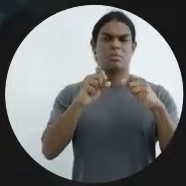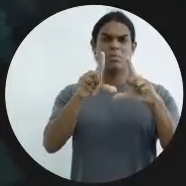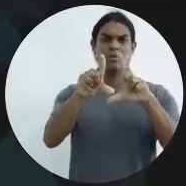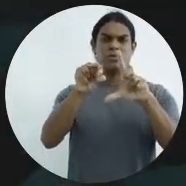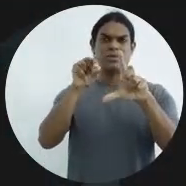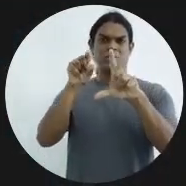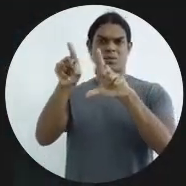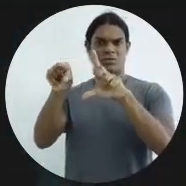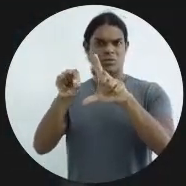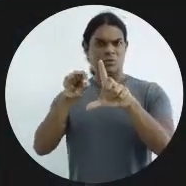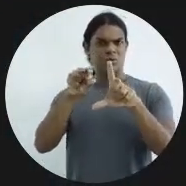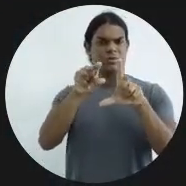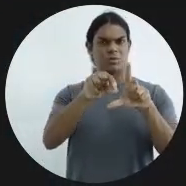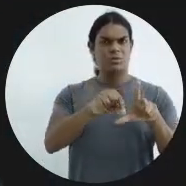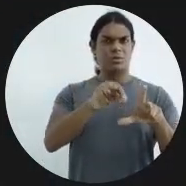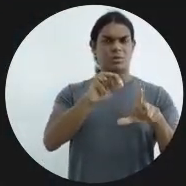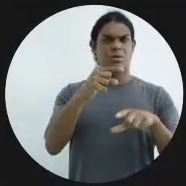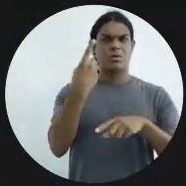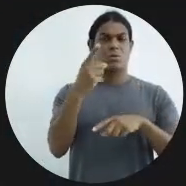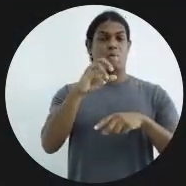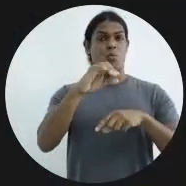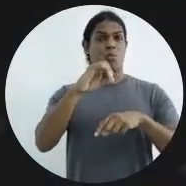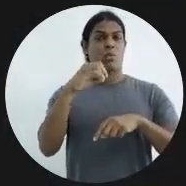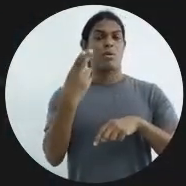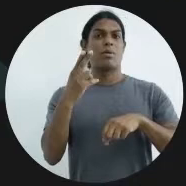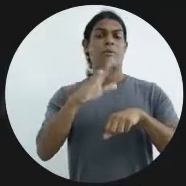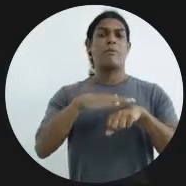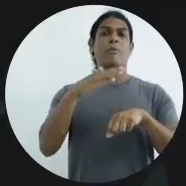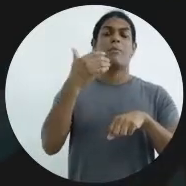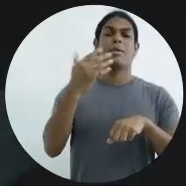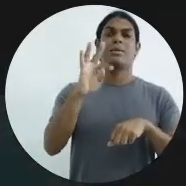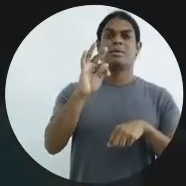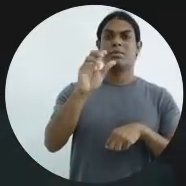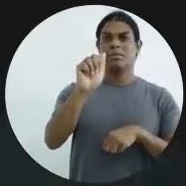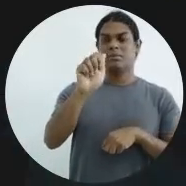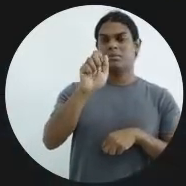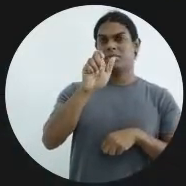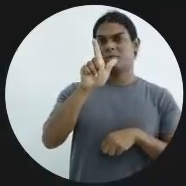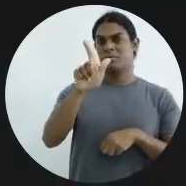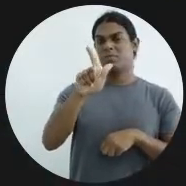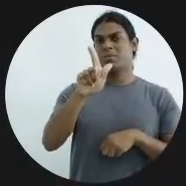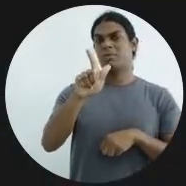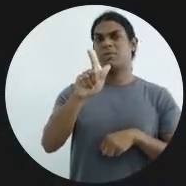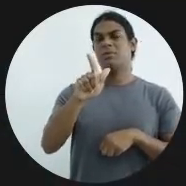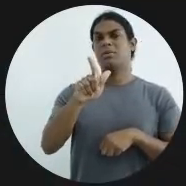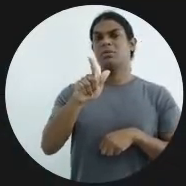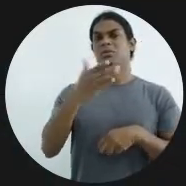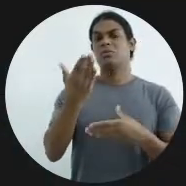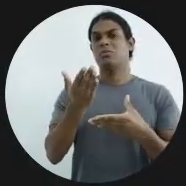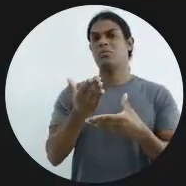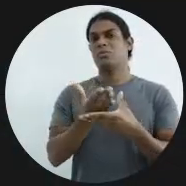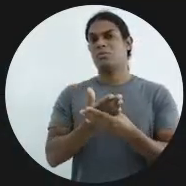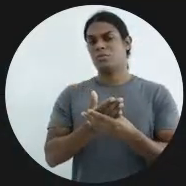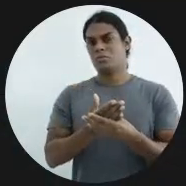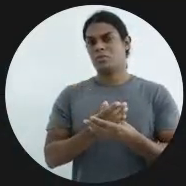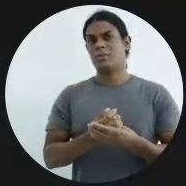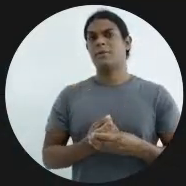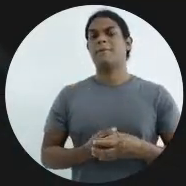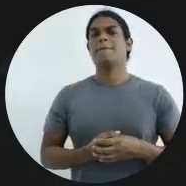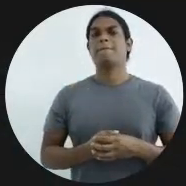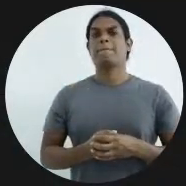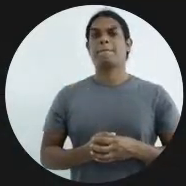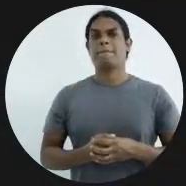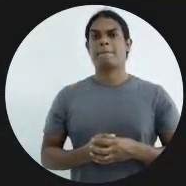selecionar uma ou mais tags do documento HTML através do seletor